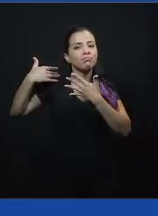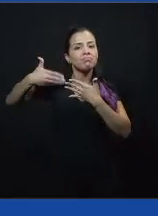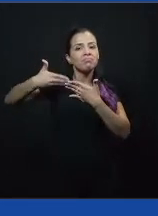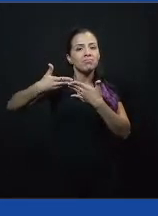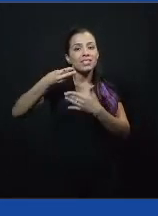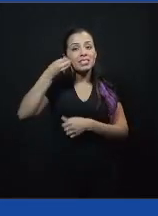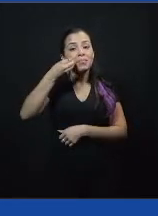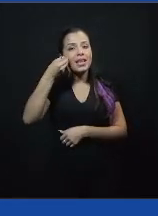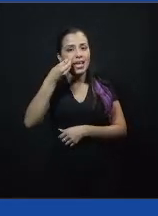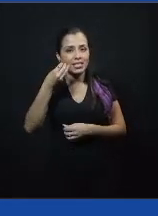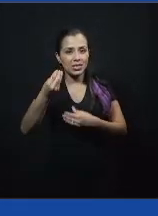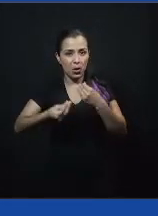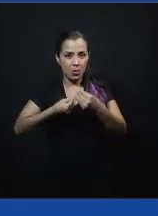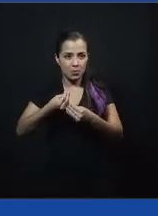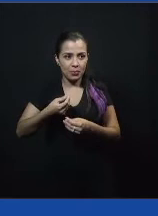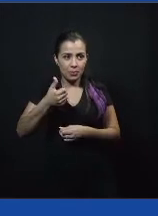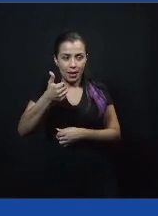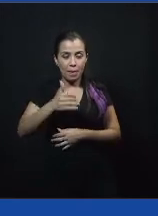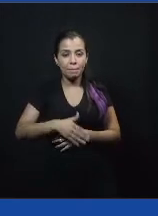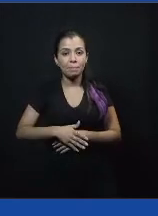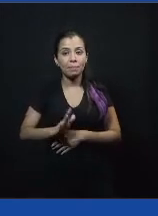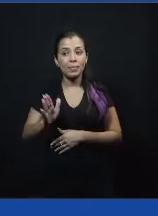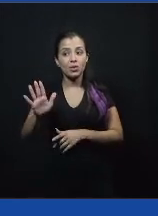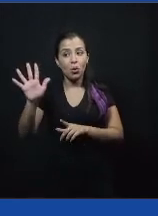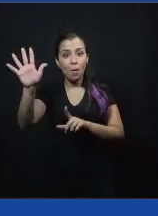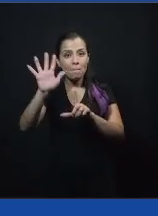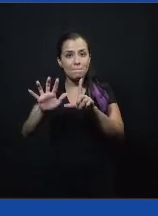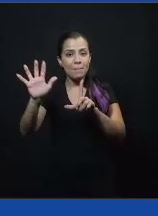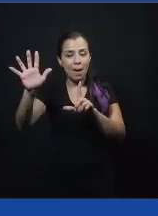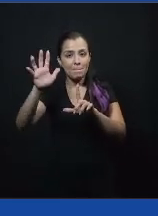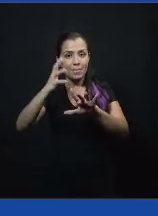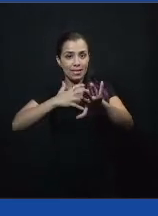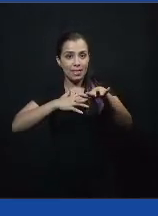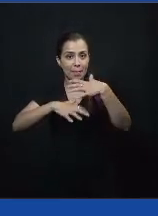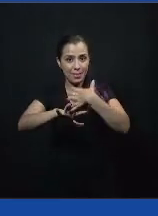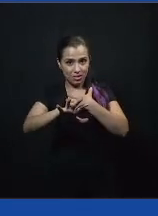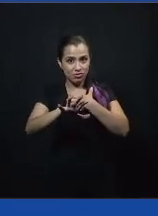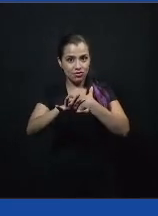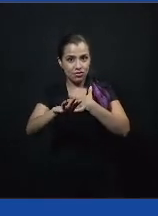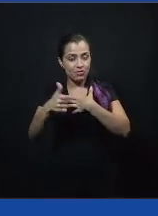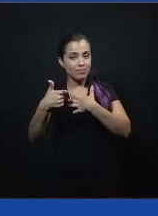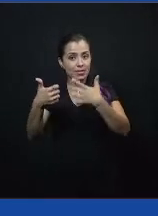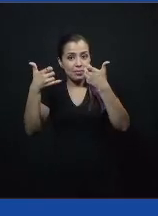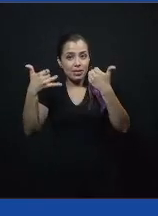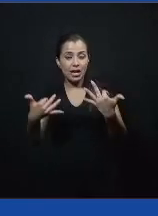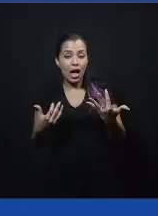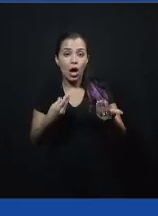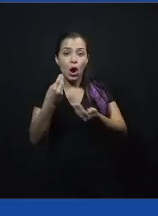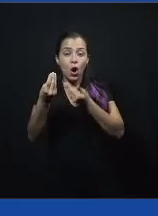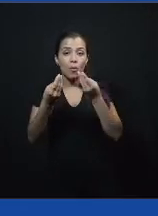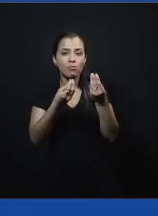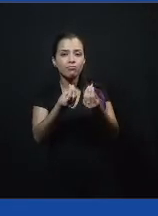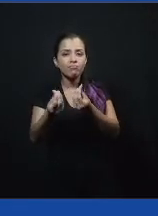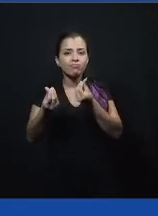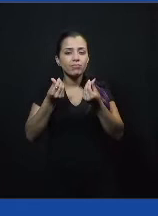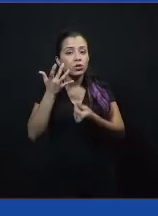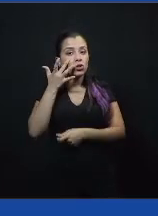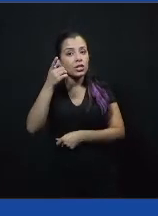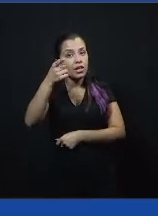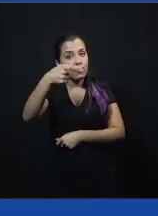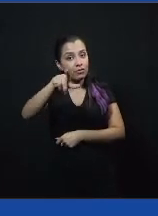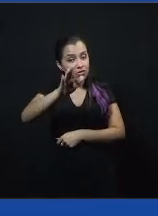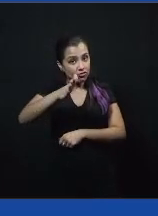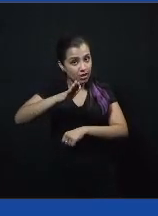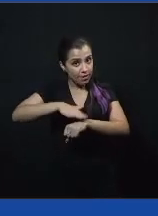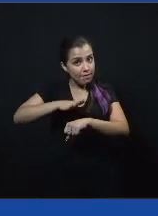medicamentos no mapa de empatia a gente tem ali o que você pensa e sente que não sei para quem já fez tem ali eu